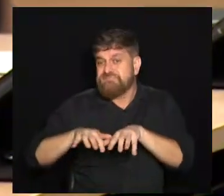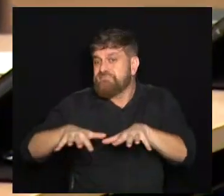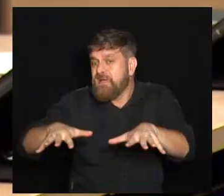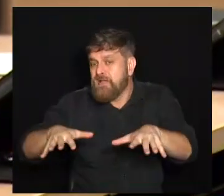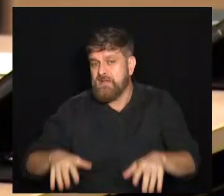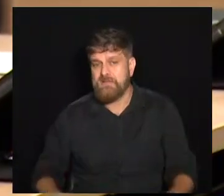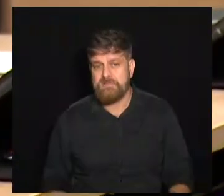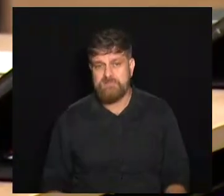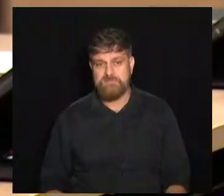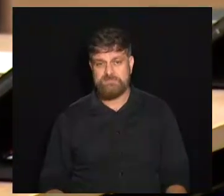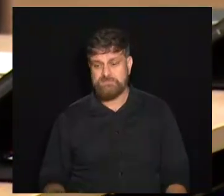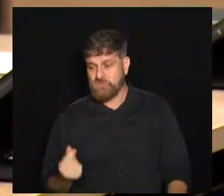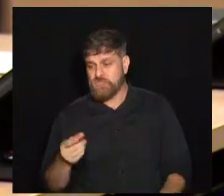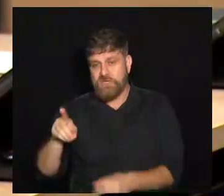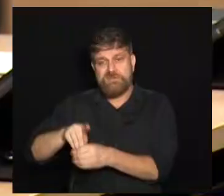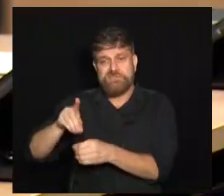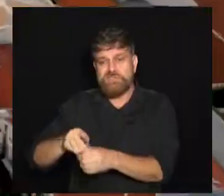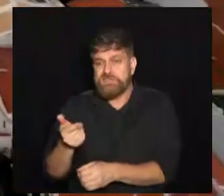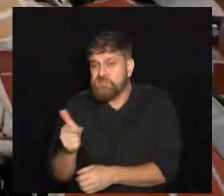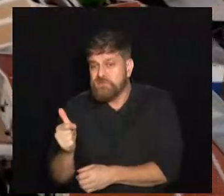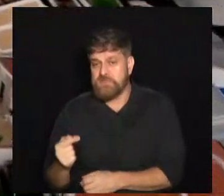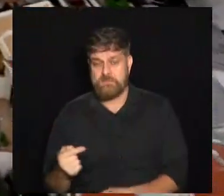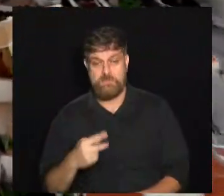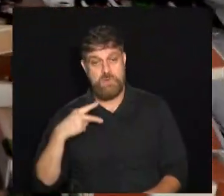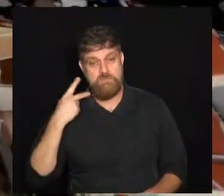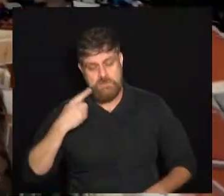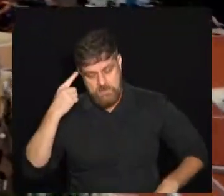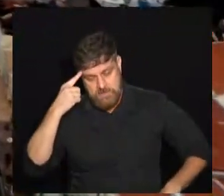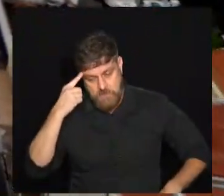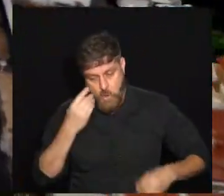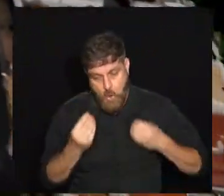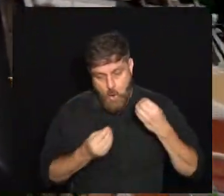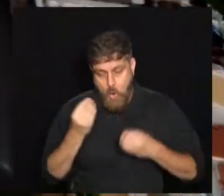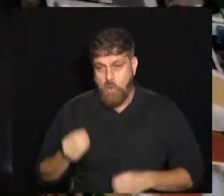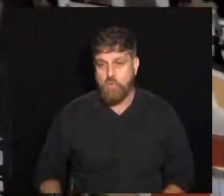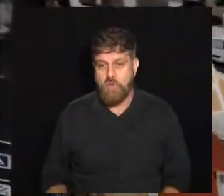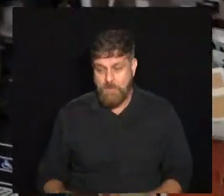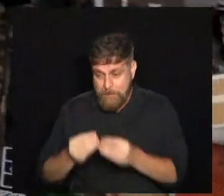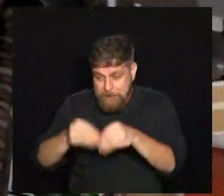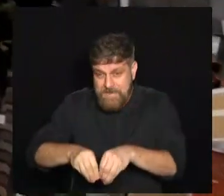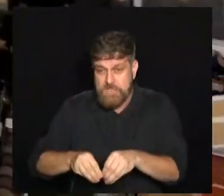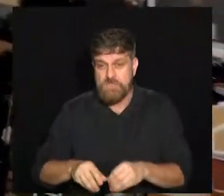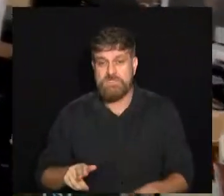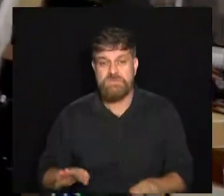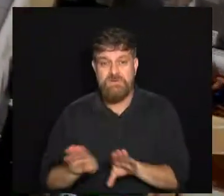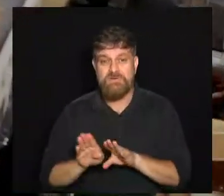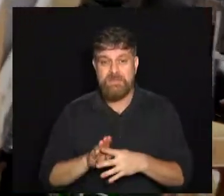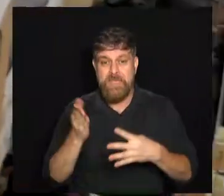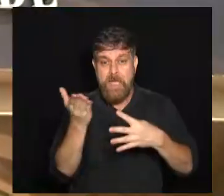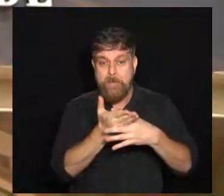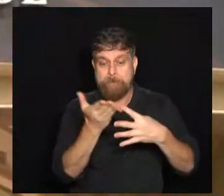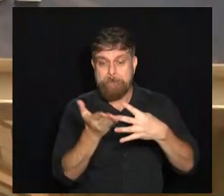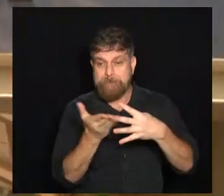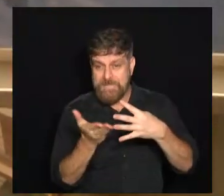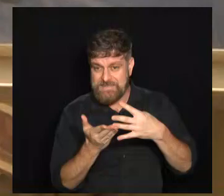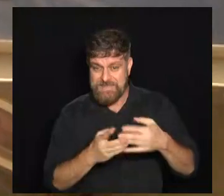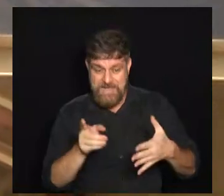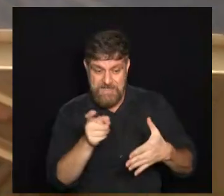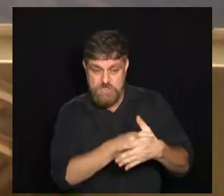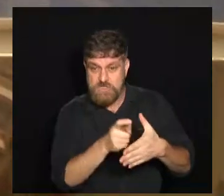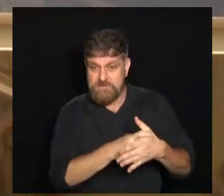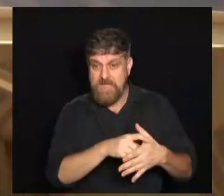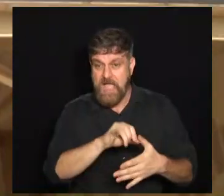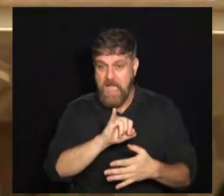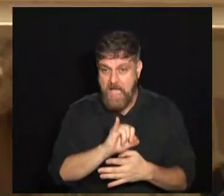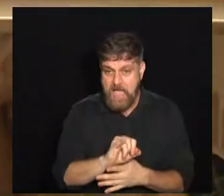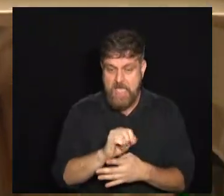O parlamentar diz que uma forma de reduzir os prejuízos seria a suspensão. ou até o parcelamento do débito de IPTU